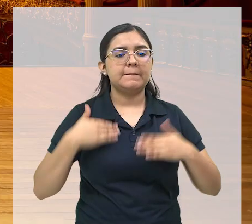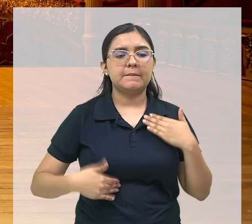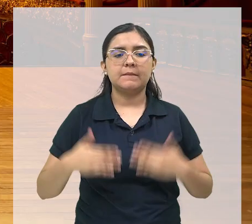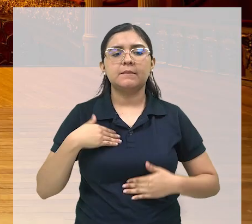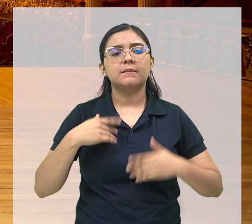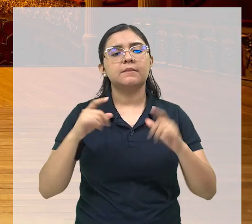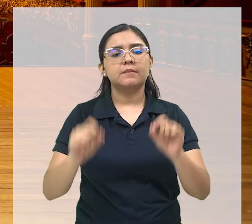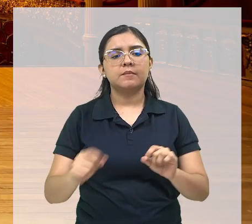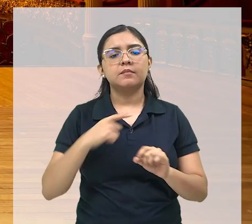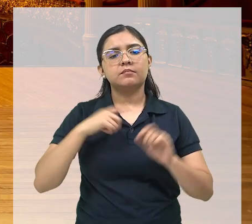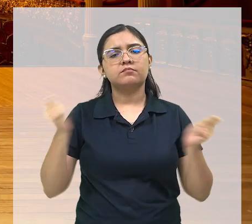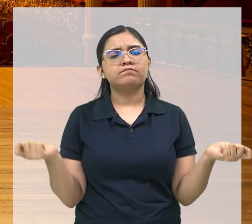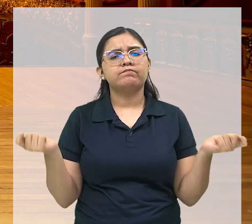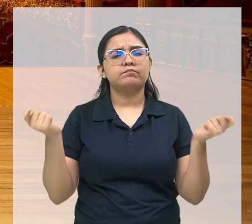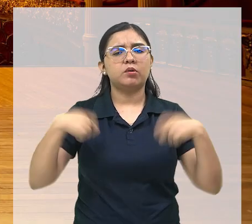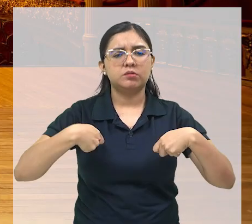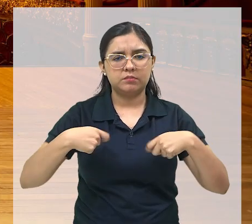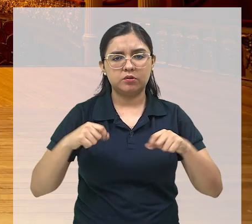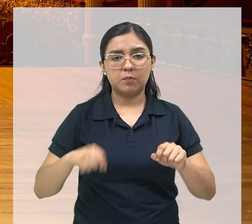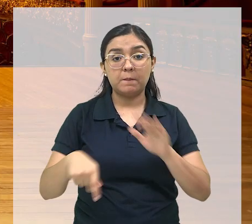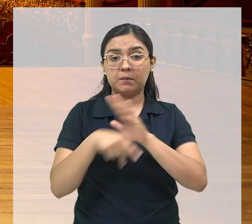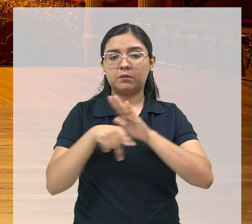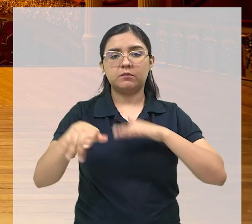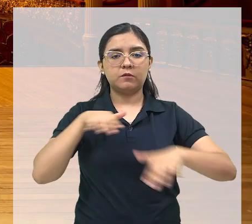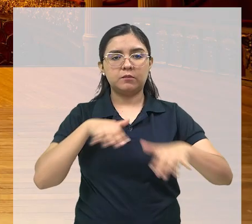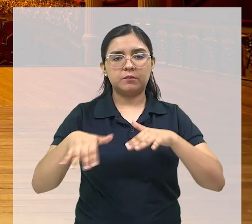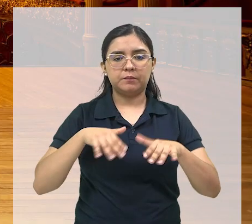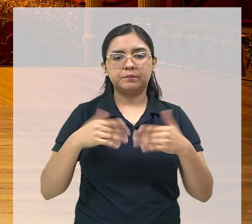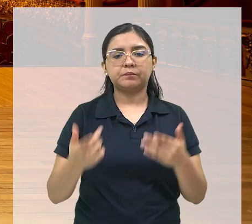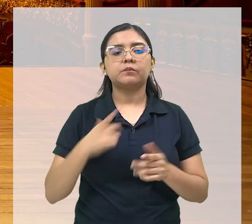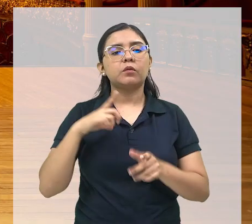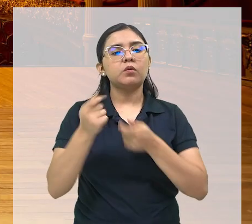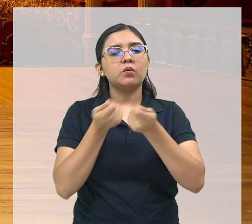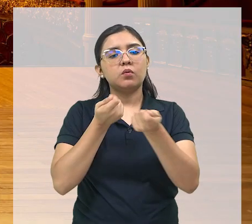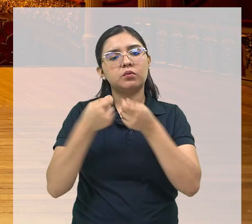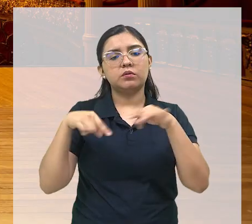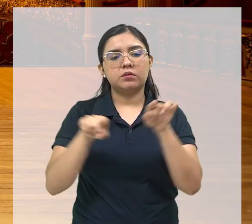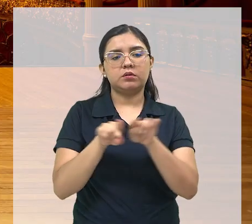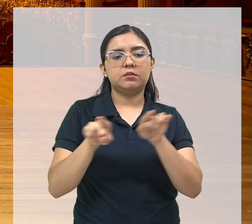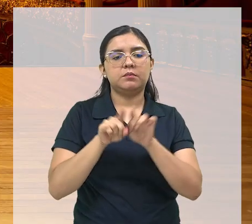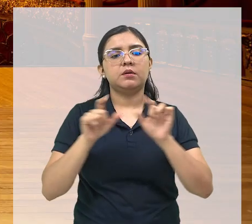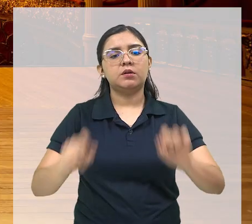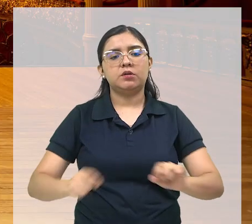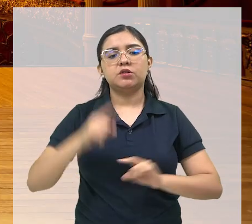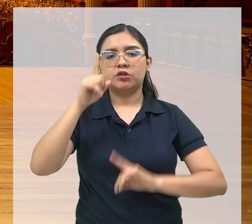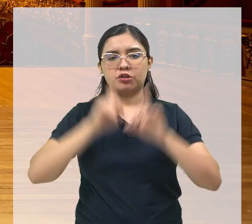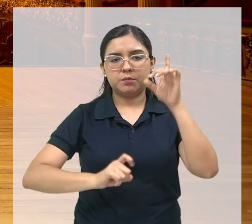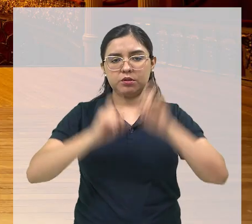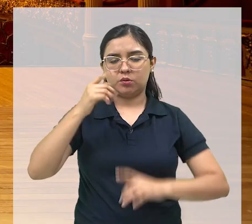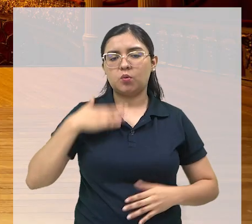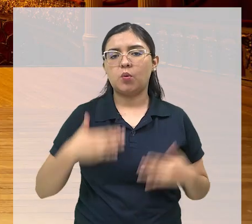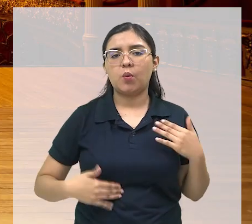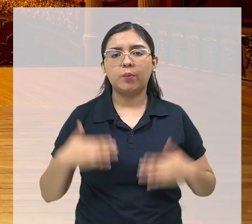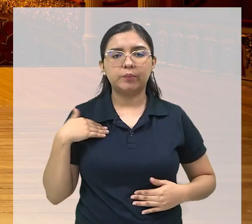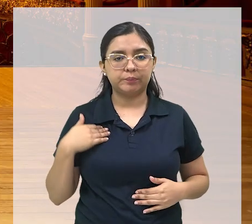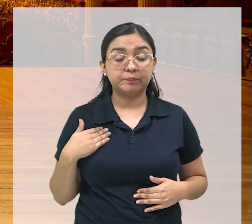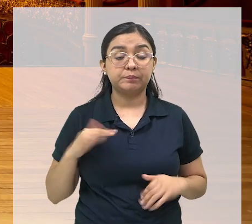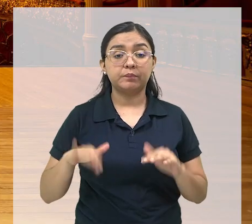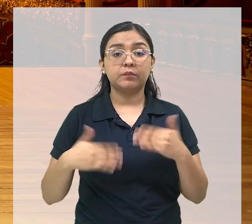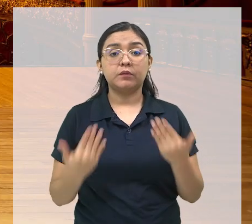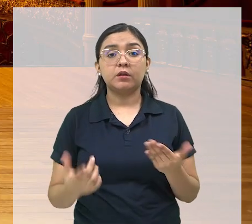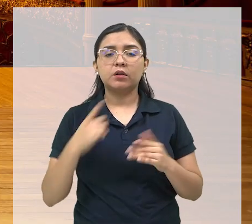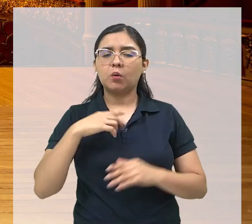irá explorar as possibilidades do movimento, controle e expressão do corpo. Então,